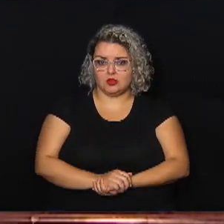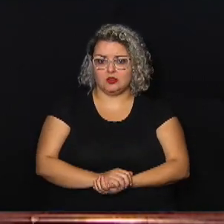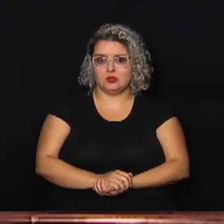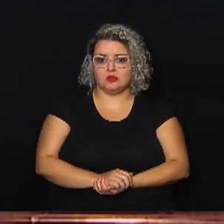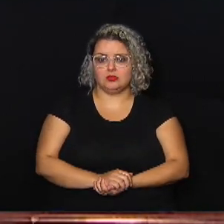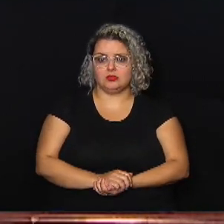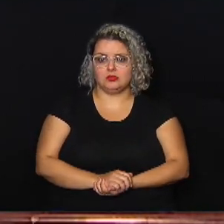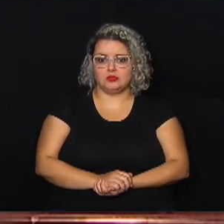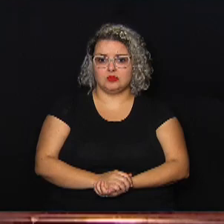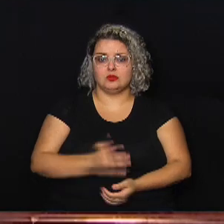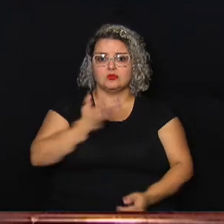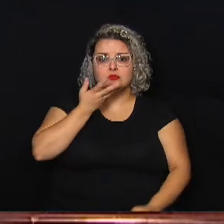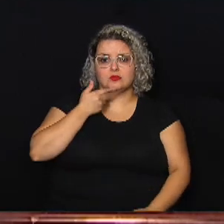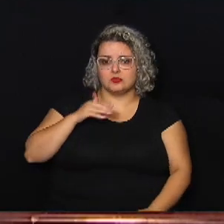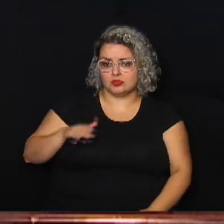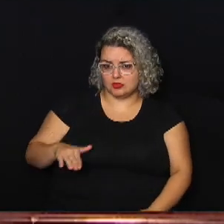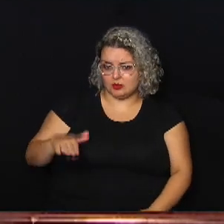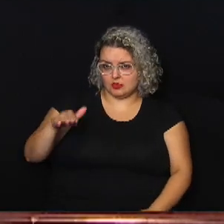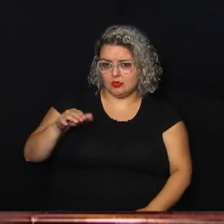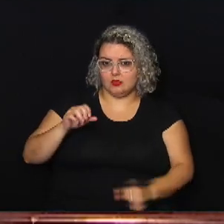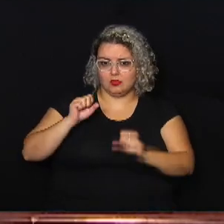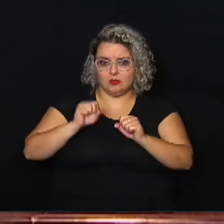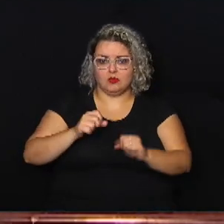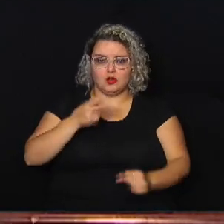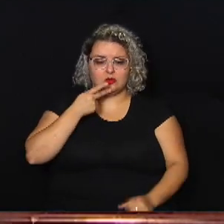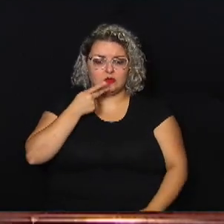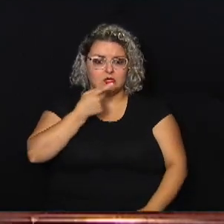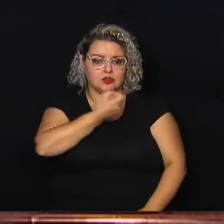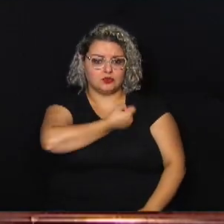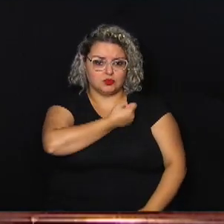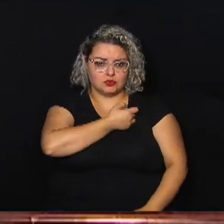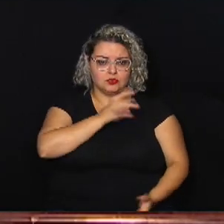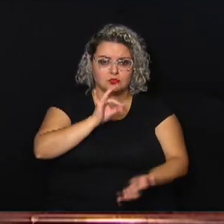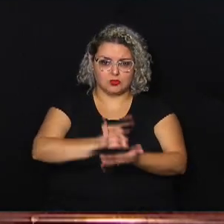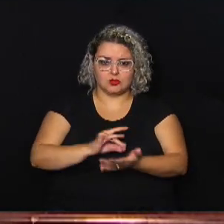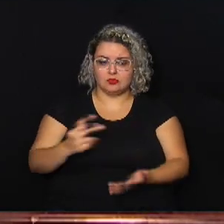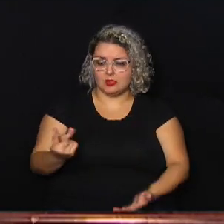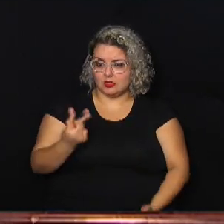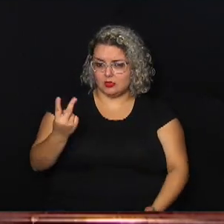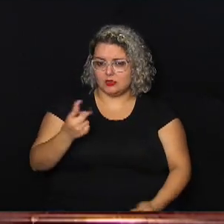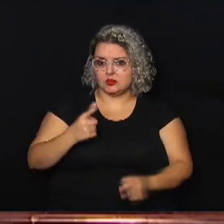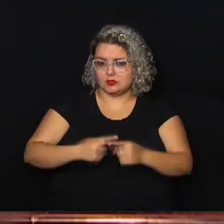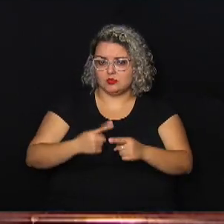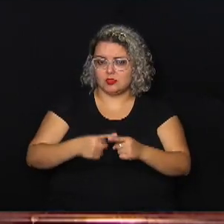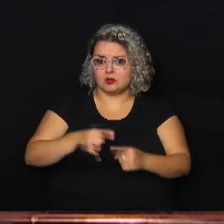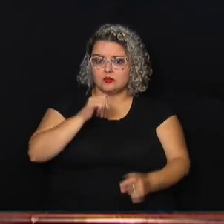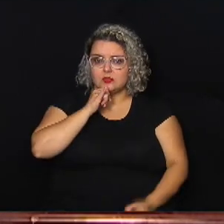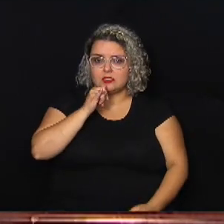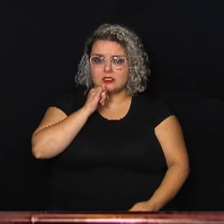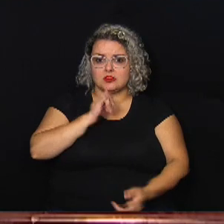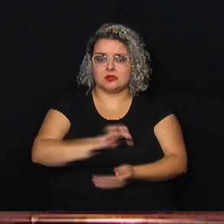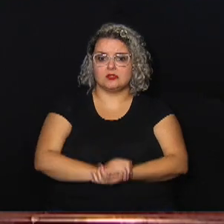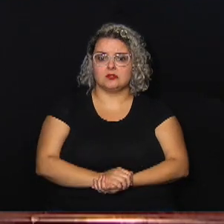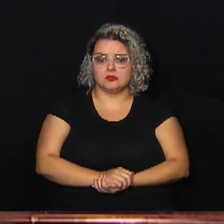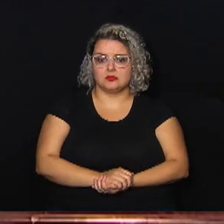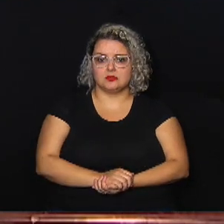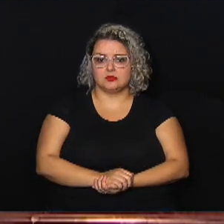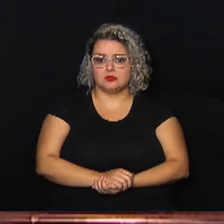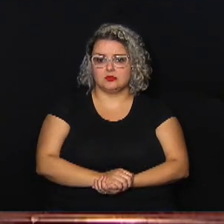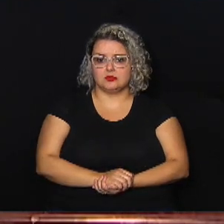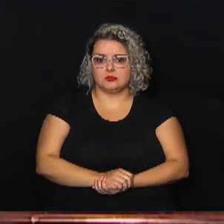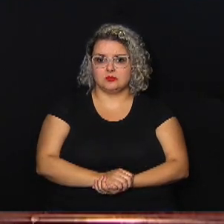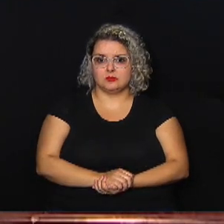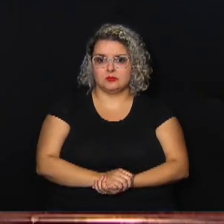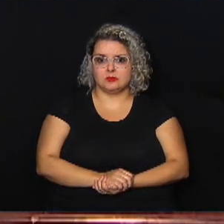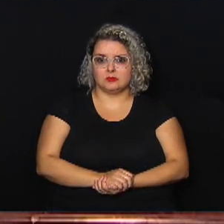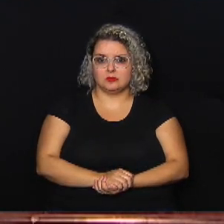desde criança, a gente também pode falar em números mesmo, né? Em valores, porque, por exemplo, segundo o Serviço de